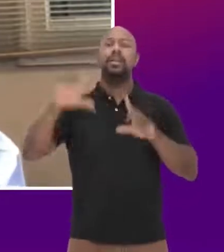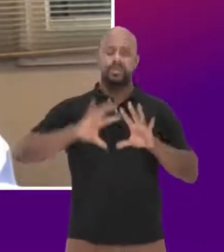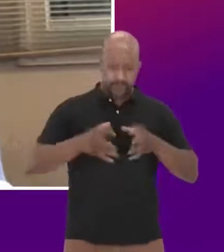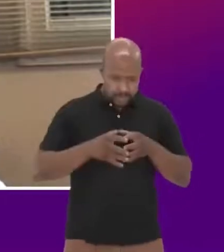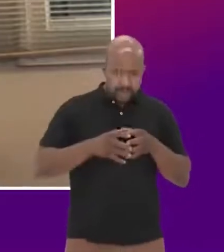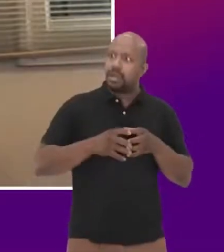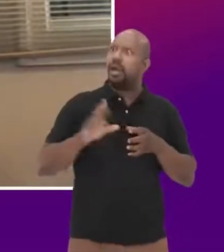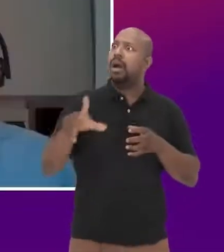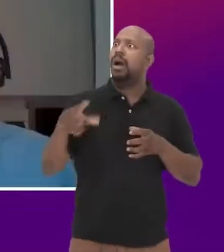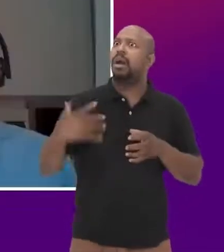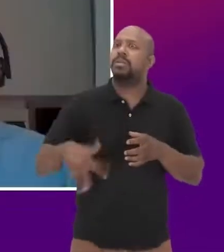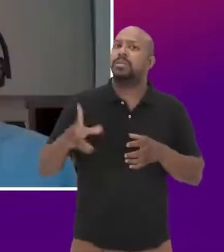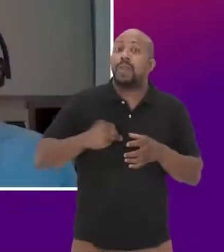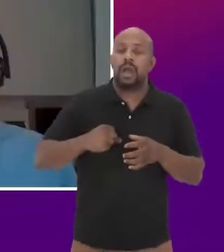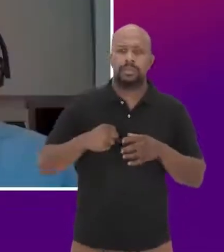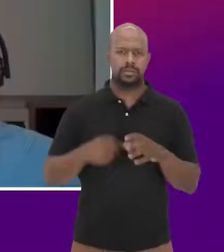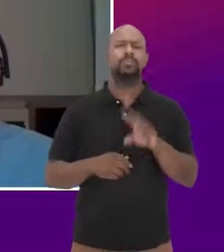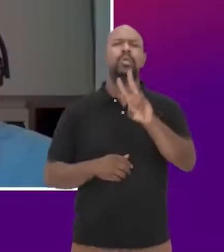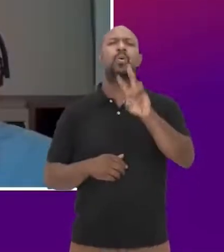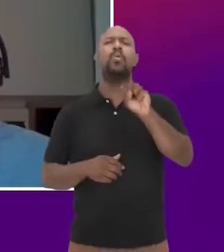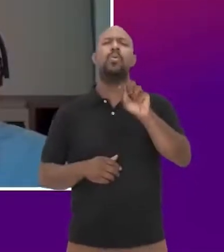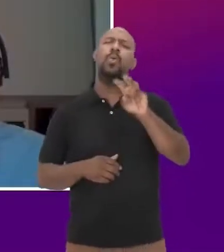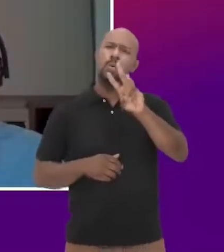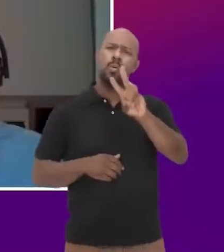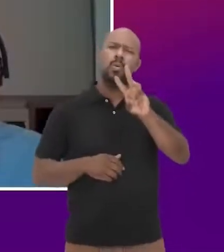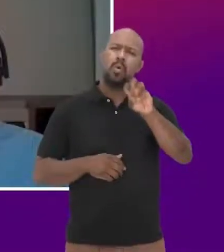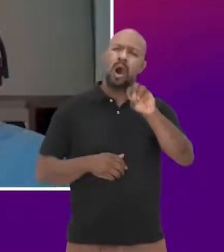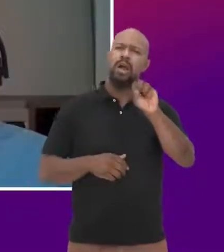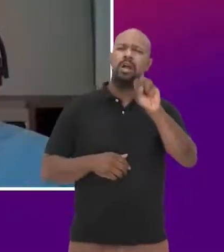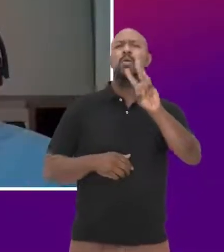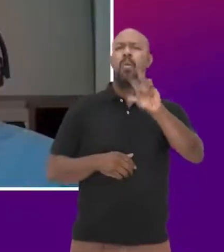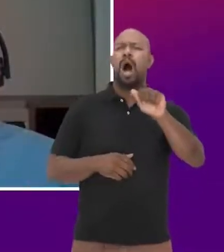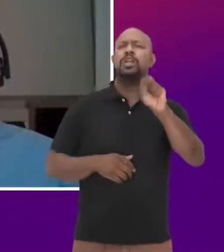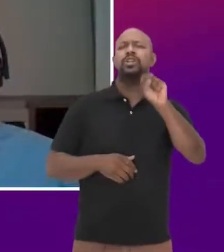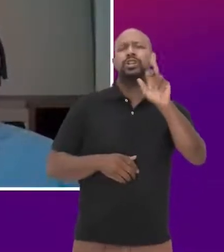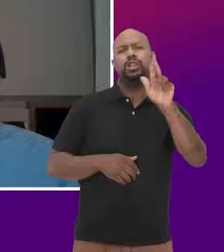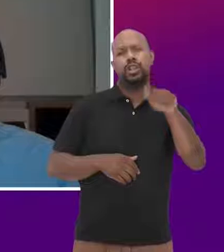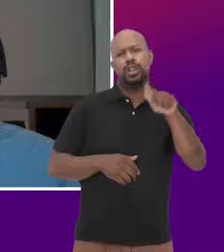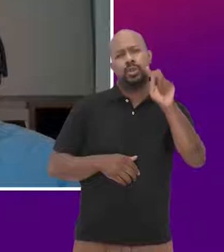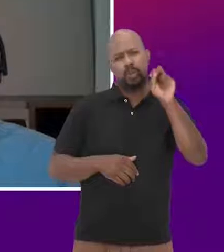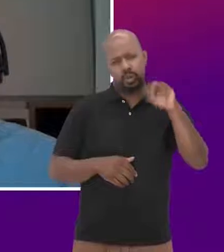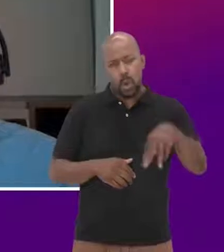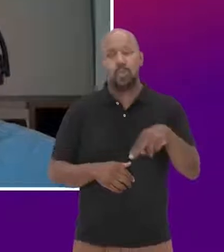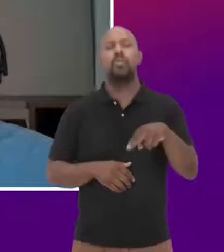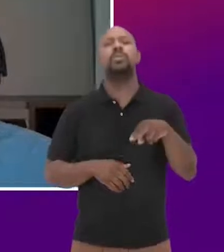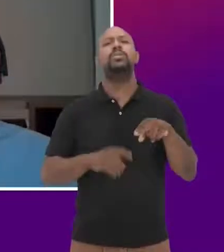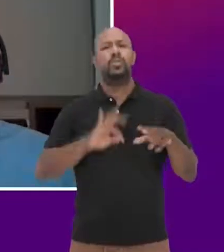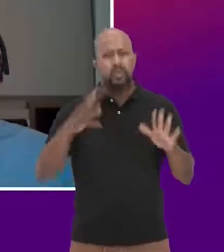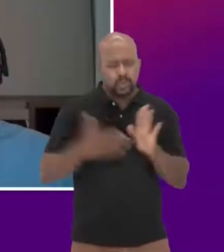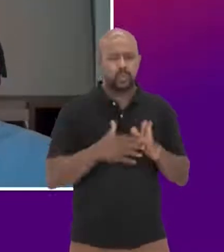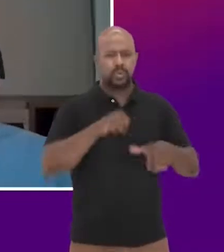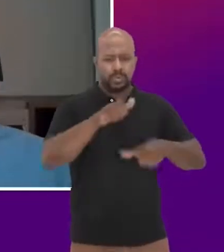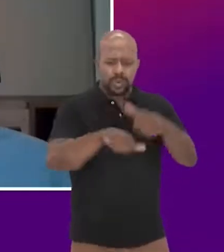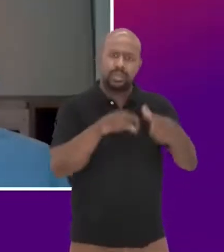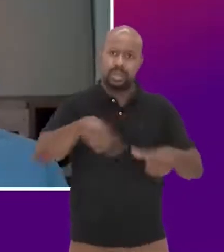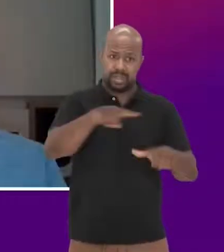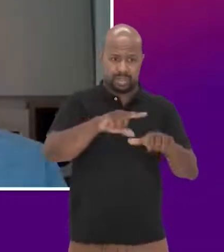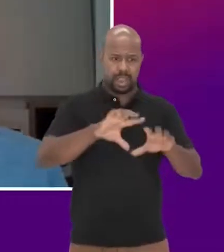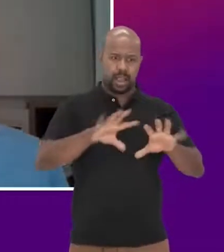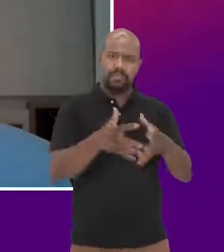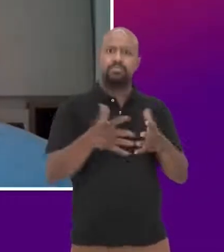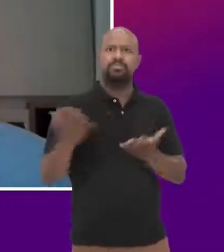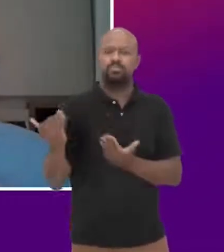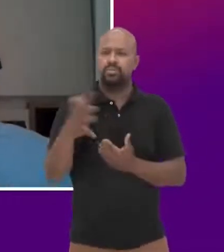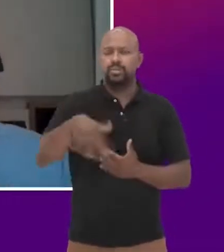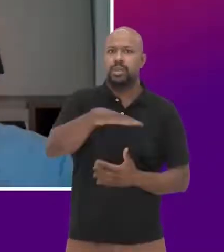dos quadradinhos dela. Washington, essas mudanças todas vêm acontecendo numa velocidade espantosa